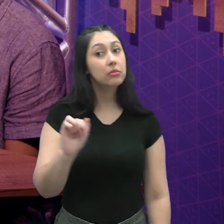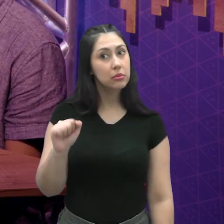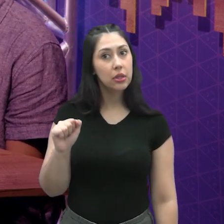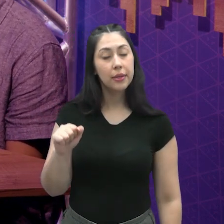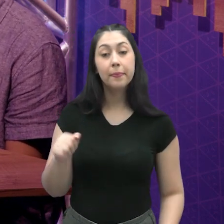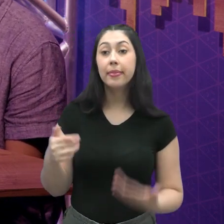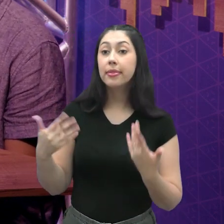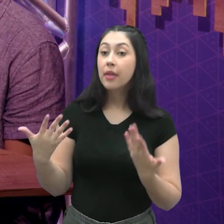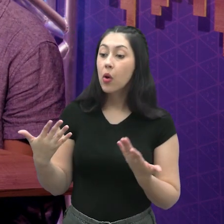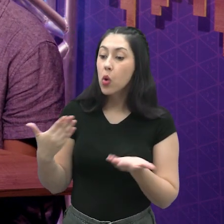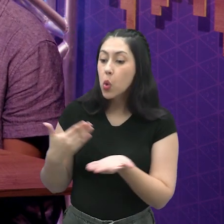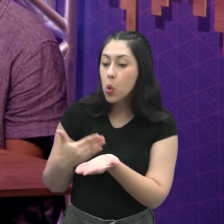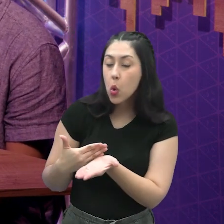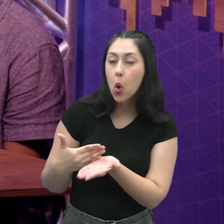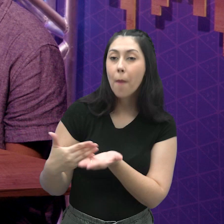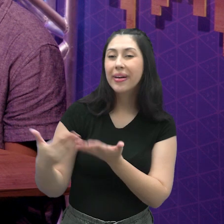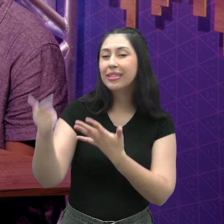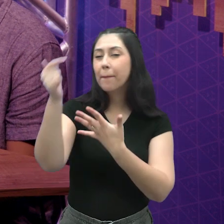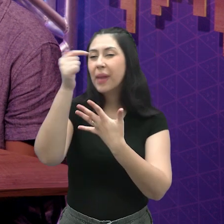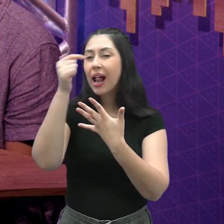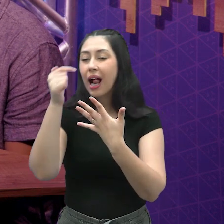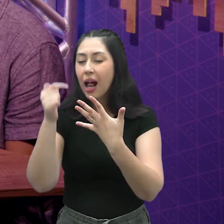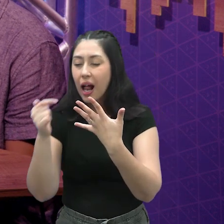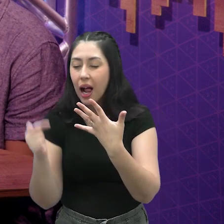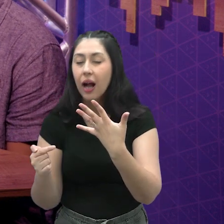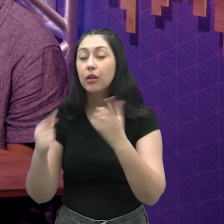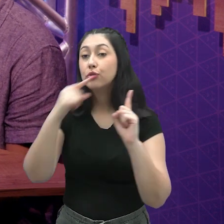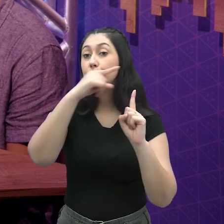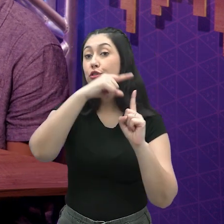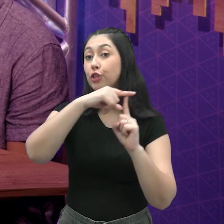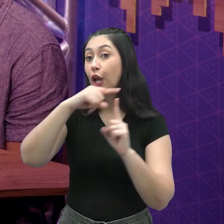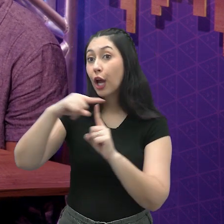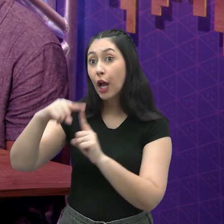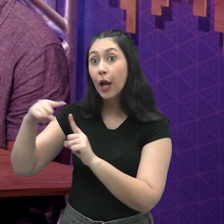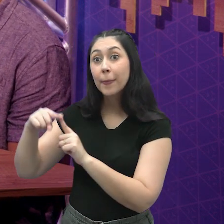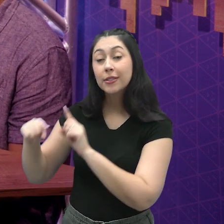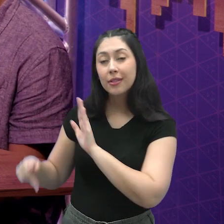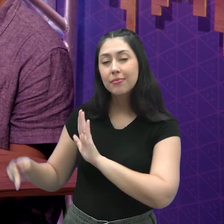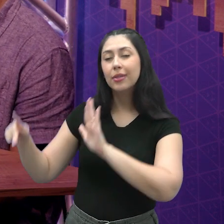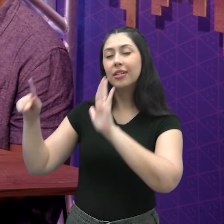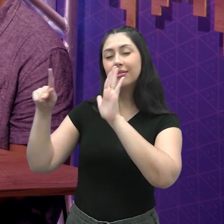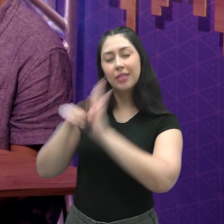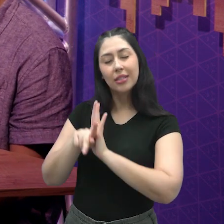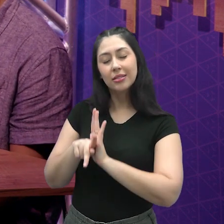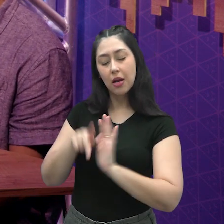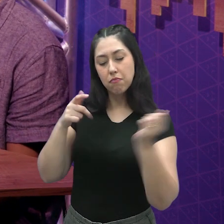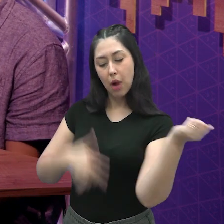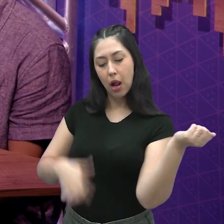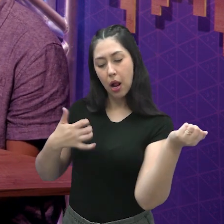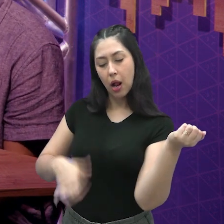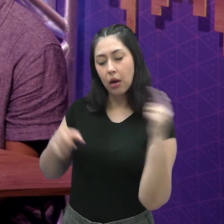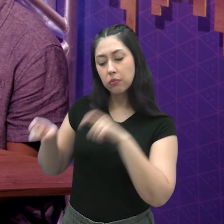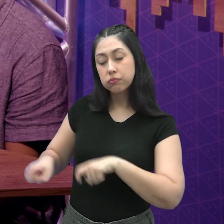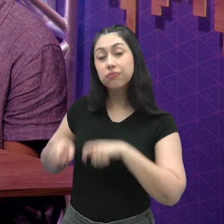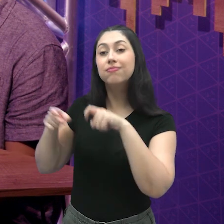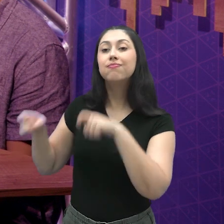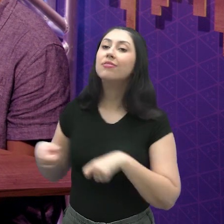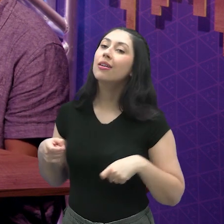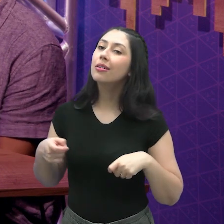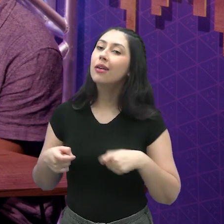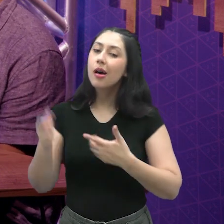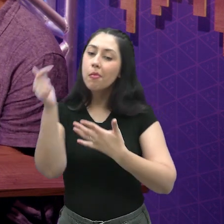aí surgem outras, né? Com o sertanejo chegando mais longe, o sertanejo acabou dando origem